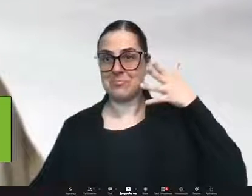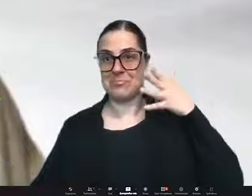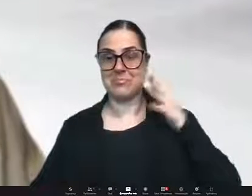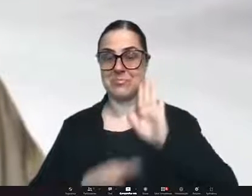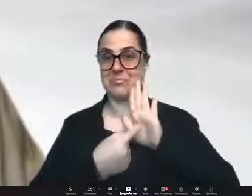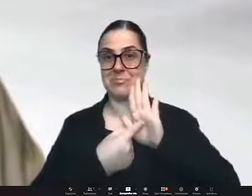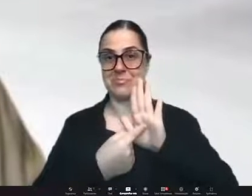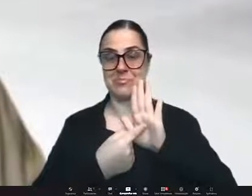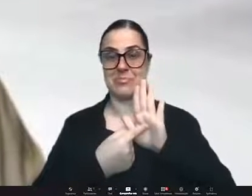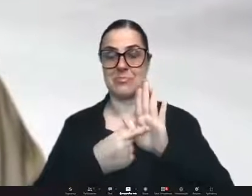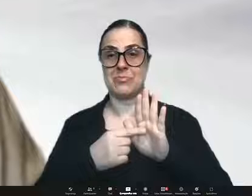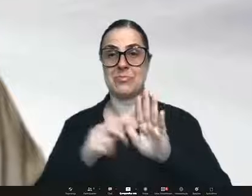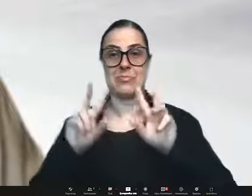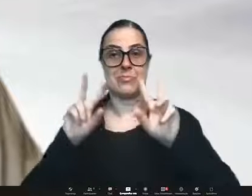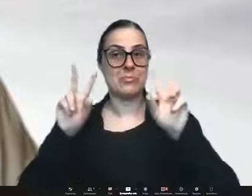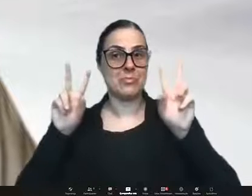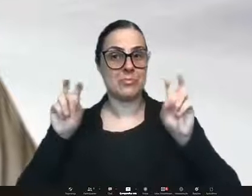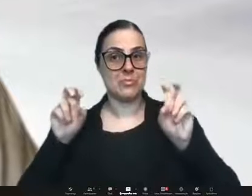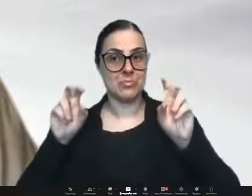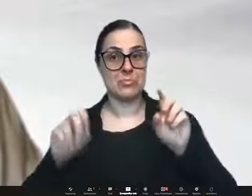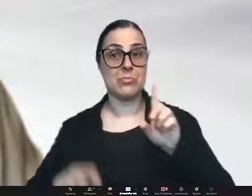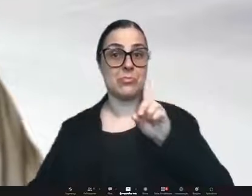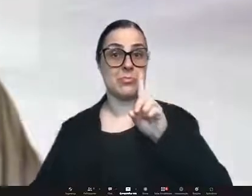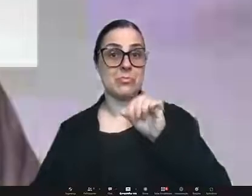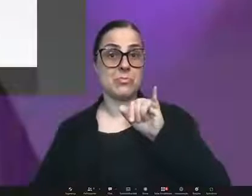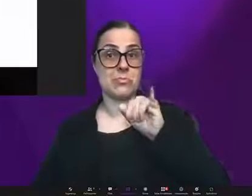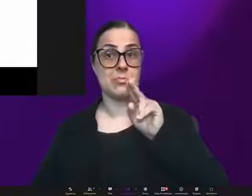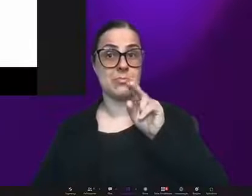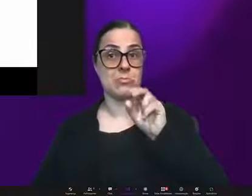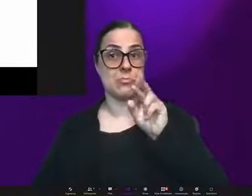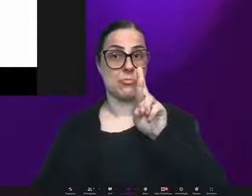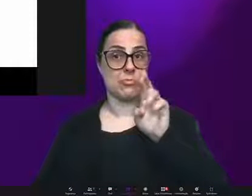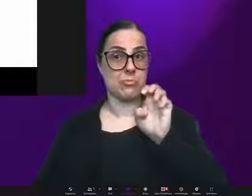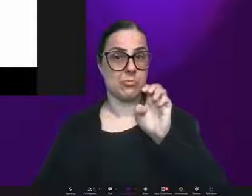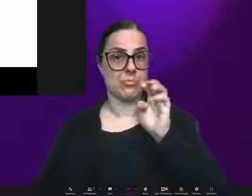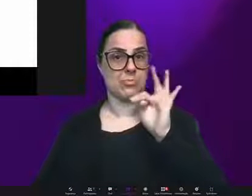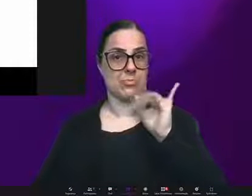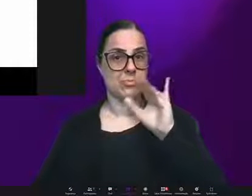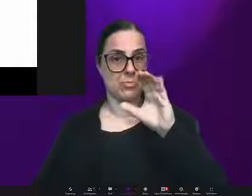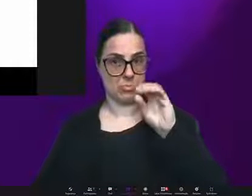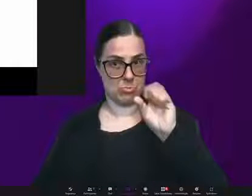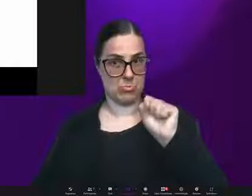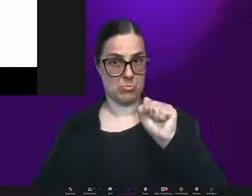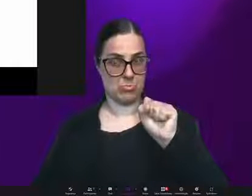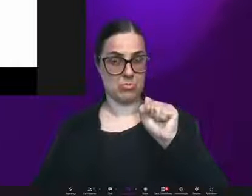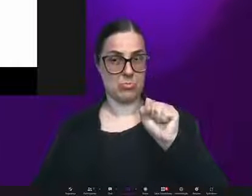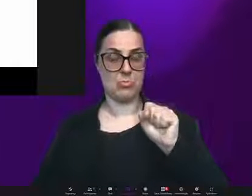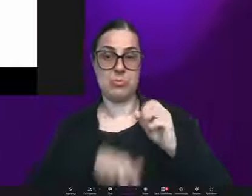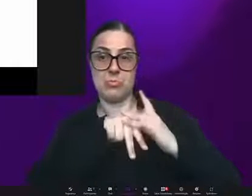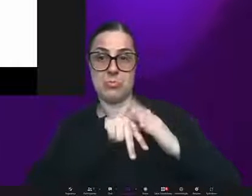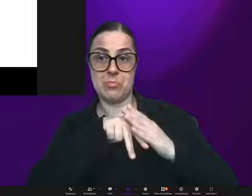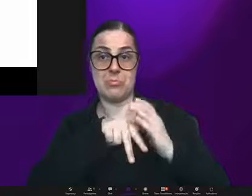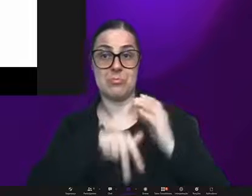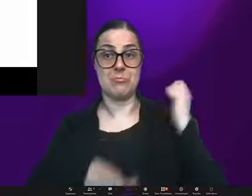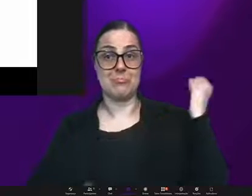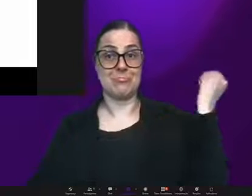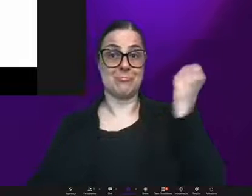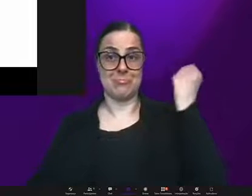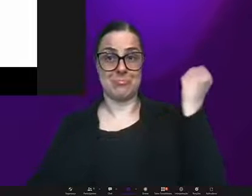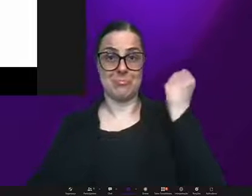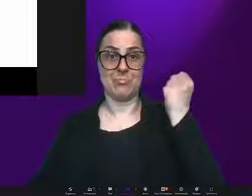o uso de diurético nos pacientes críticos. Então, os tópicos que eu vou cobrir